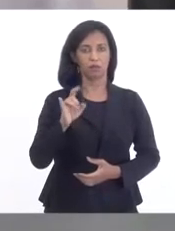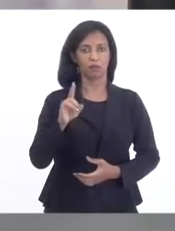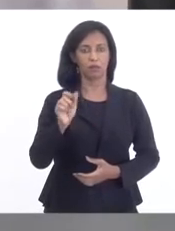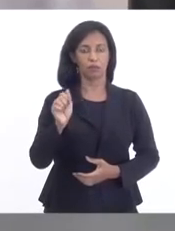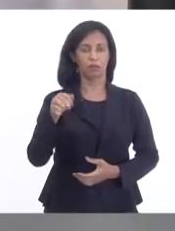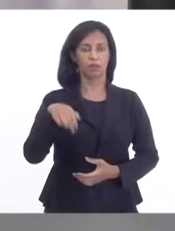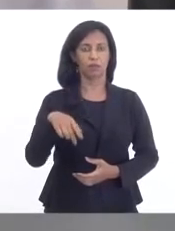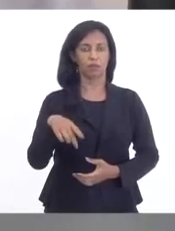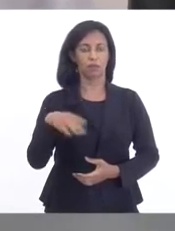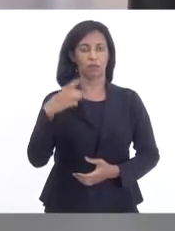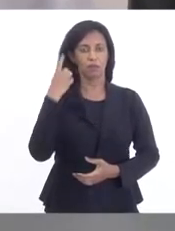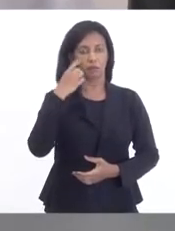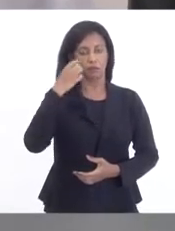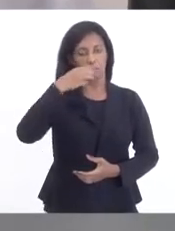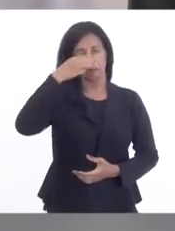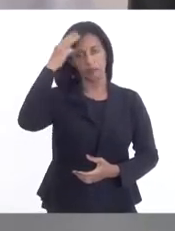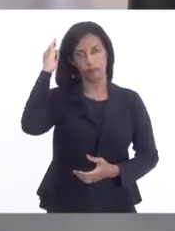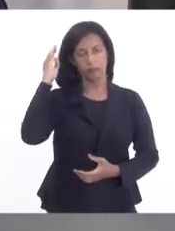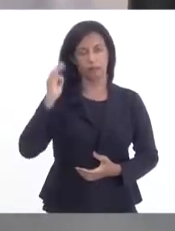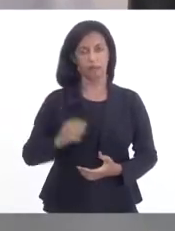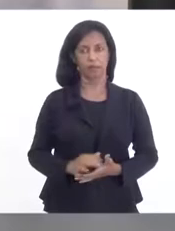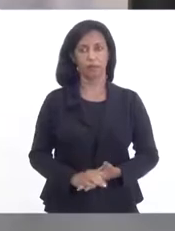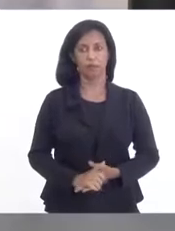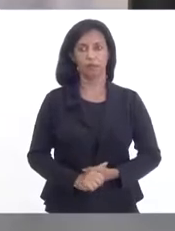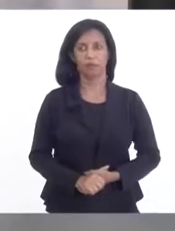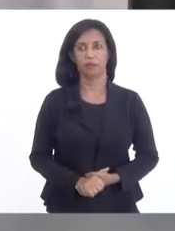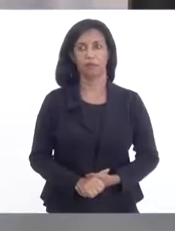deputado Márcio Pacheco.